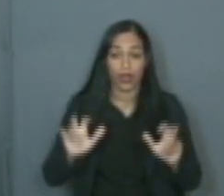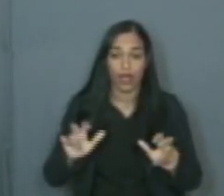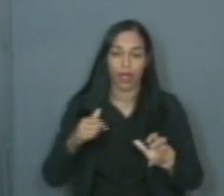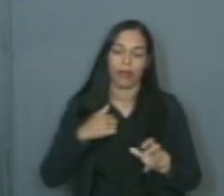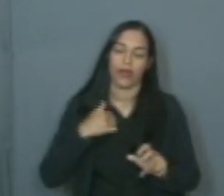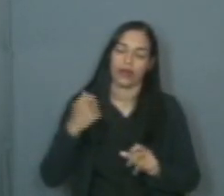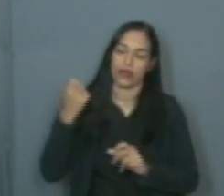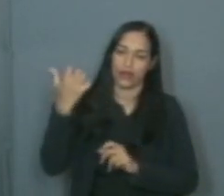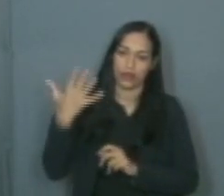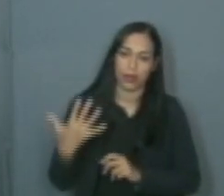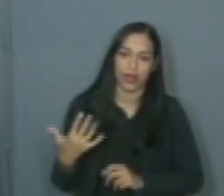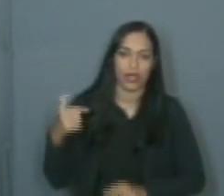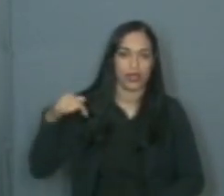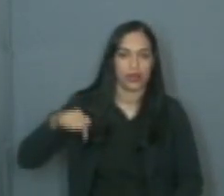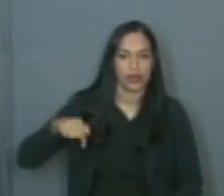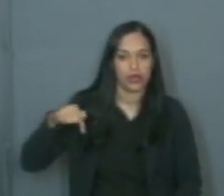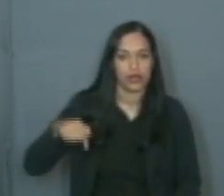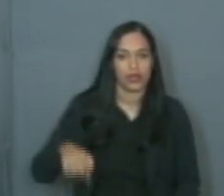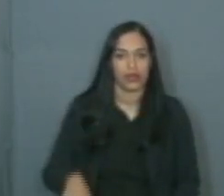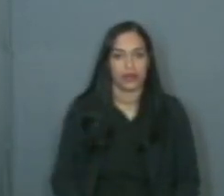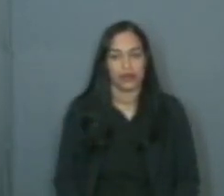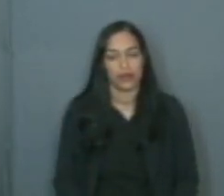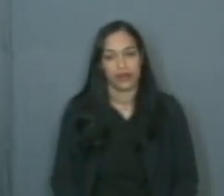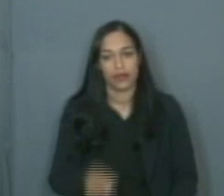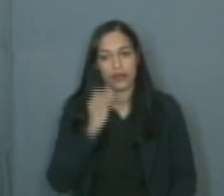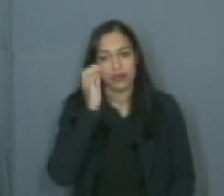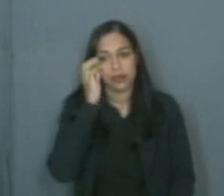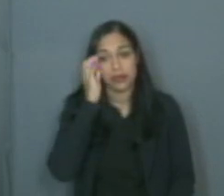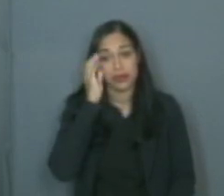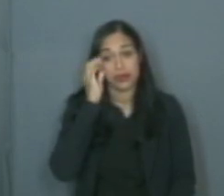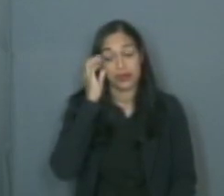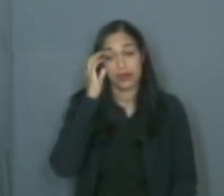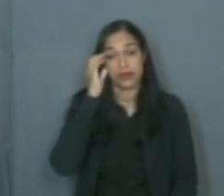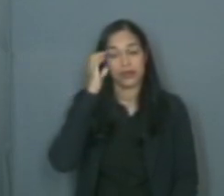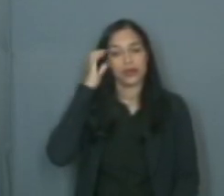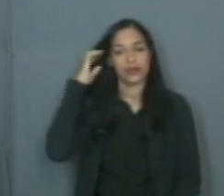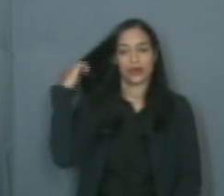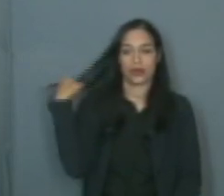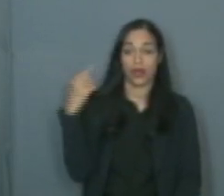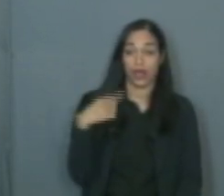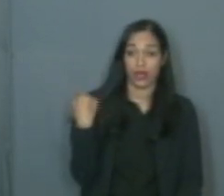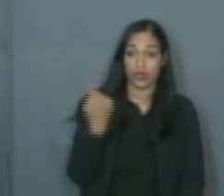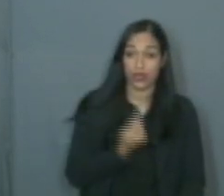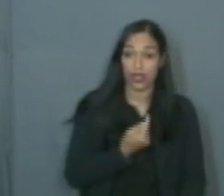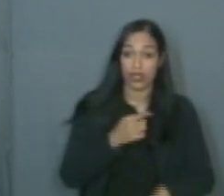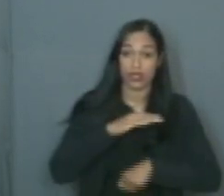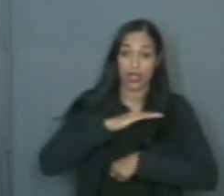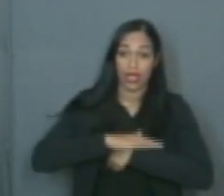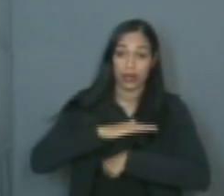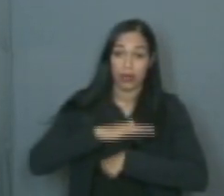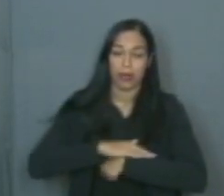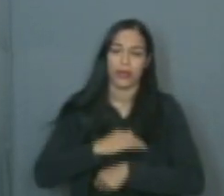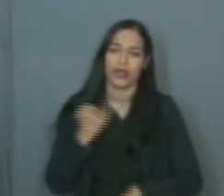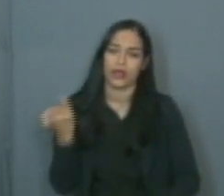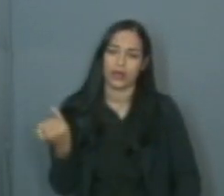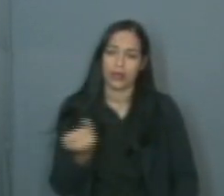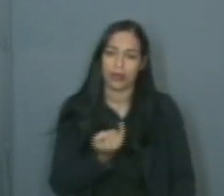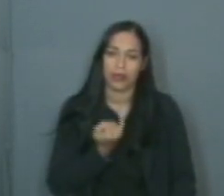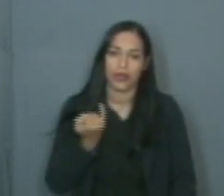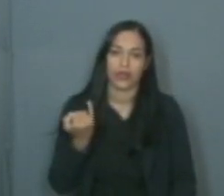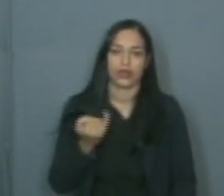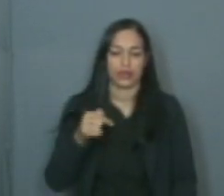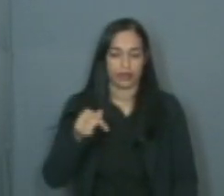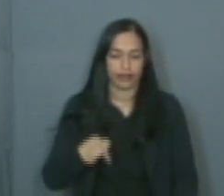estava falando, gente, eu acho que a gente está num momento muito importante nessa